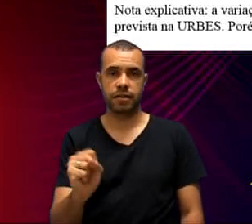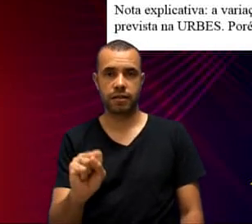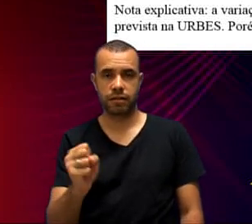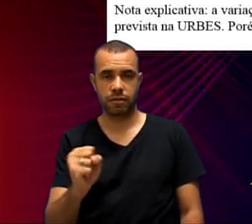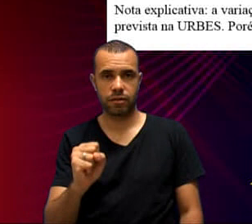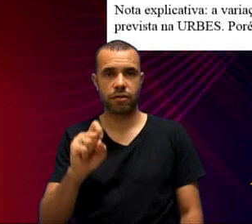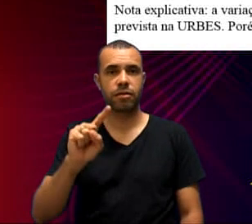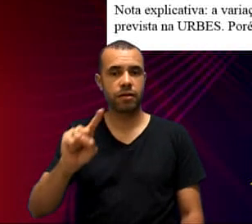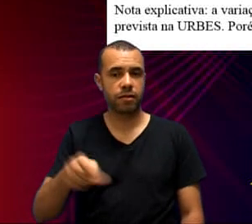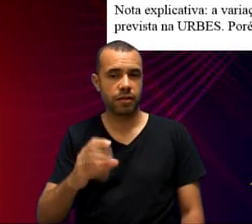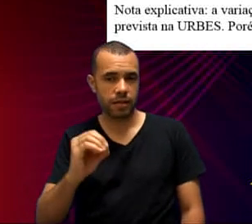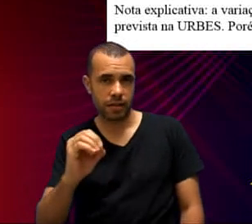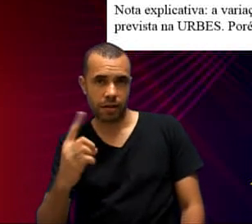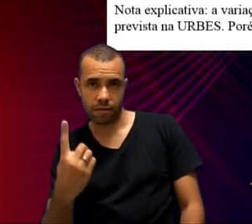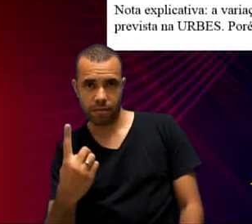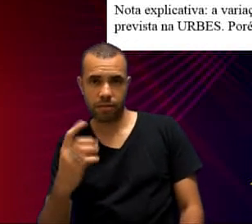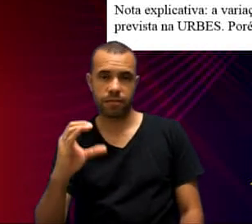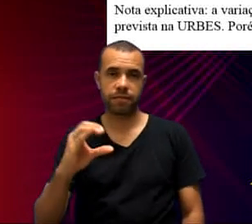1.635.658.555,01.